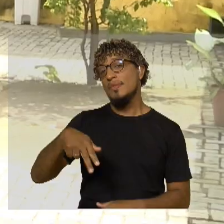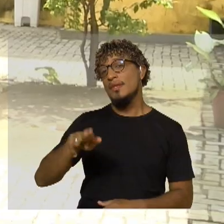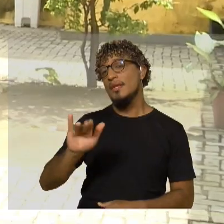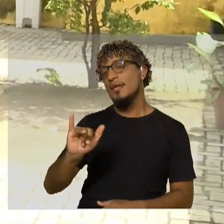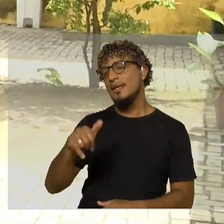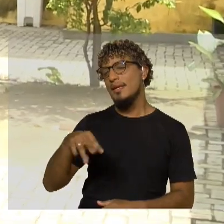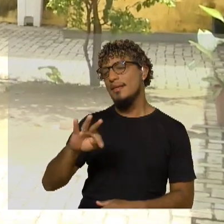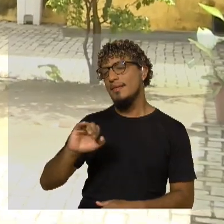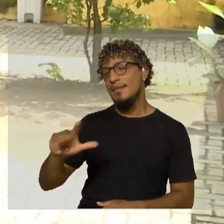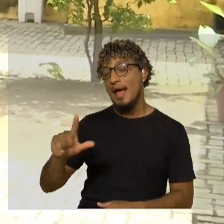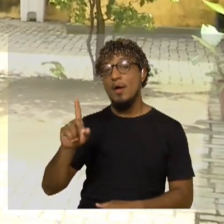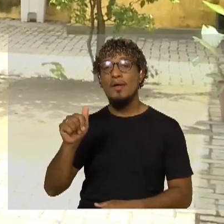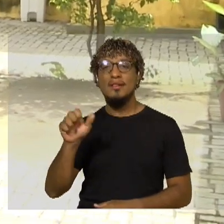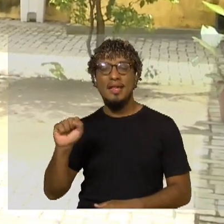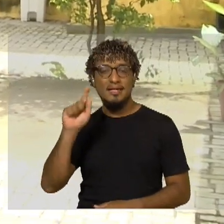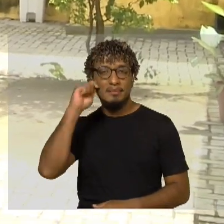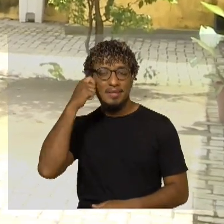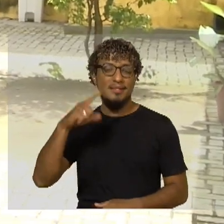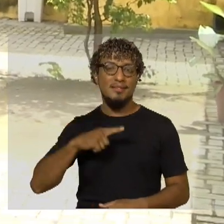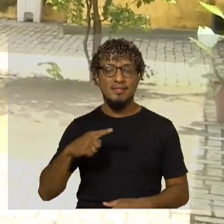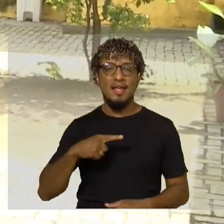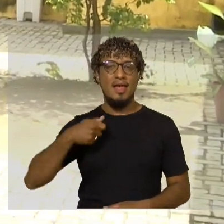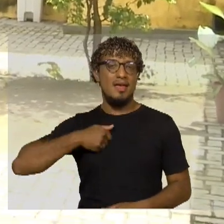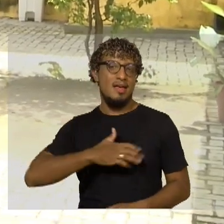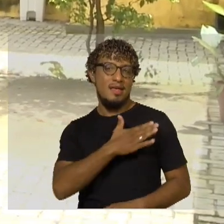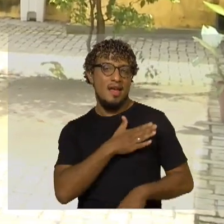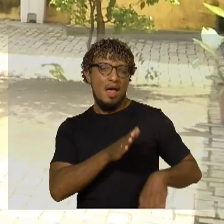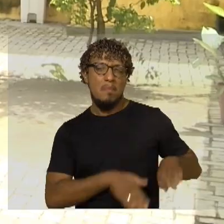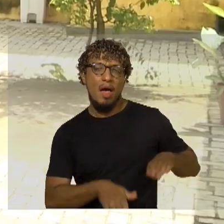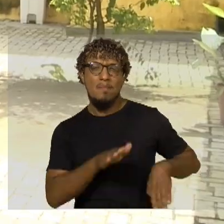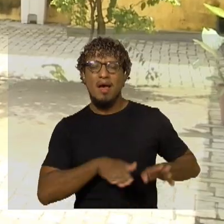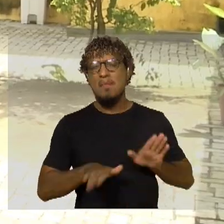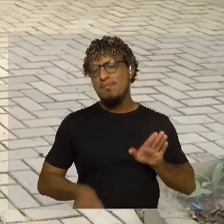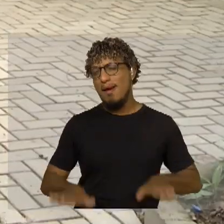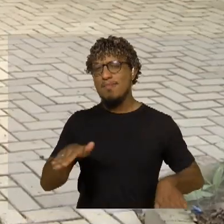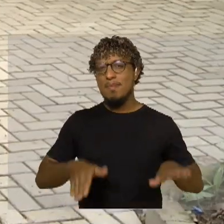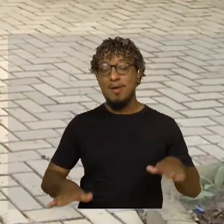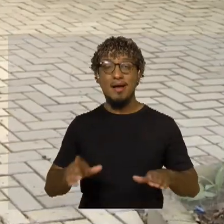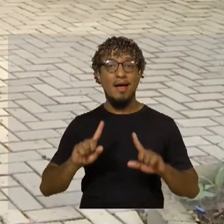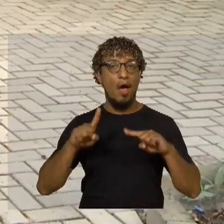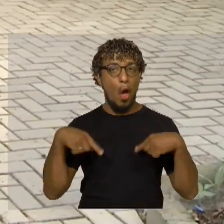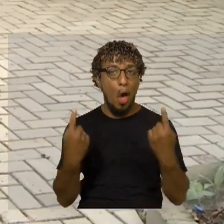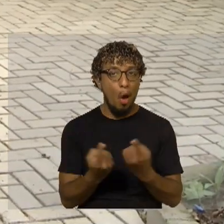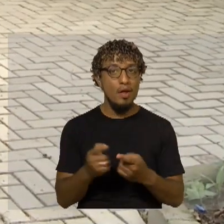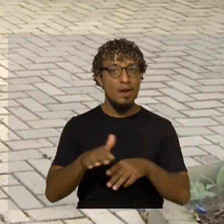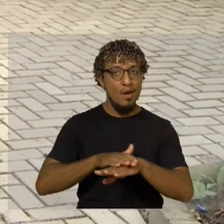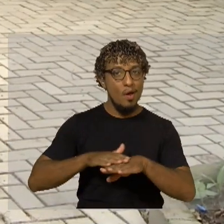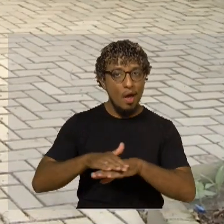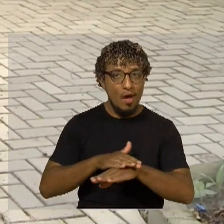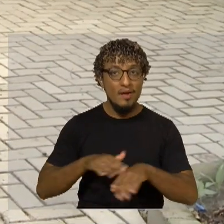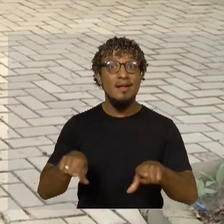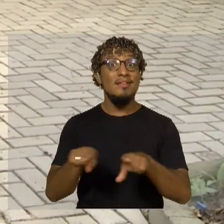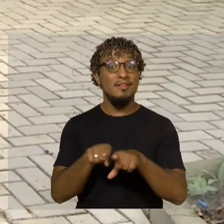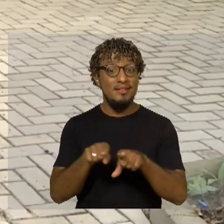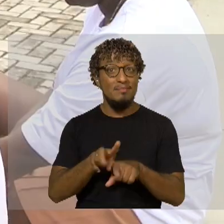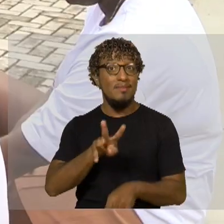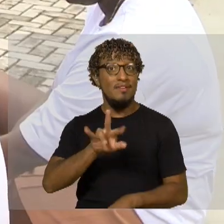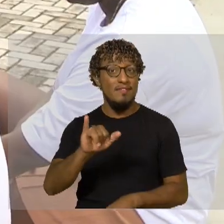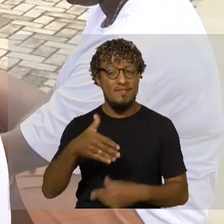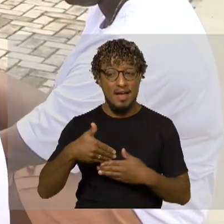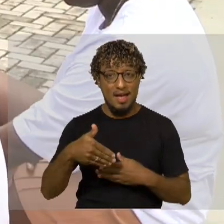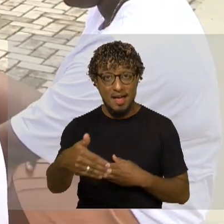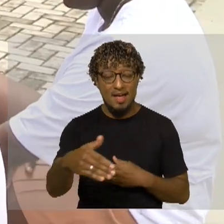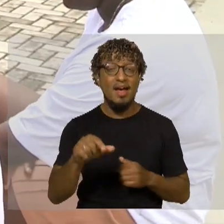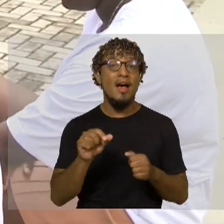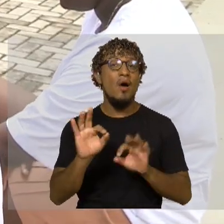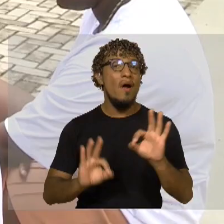onde a gente realiza eventos, tambor de crioula, rodas de conversa, onde a gente também está com a ideia de fazer